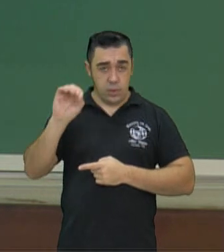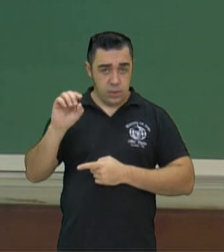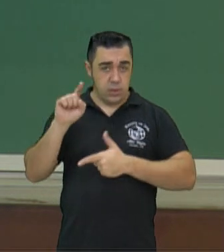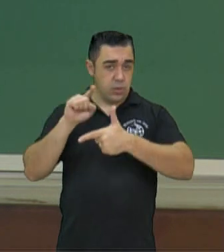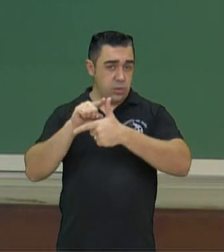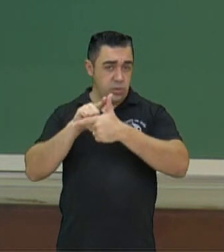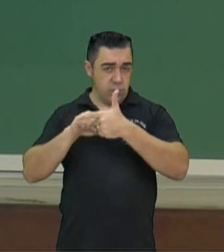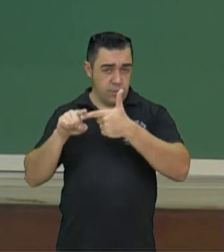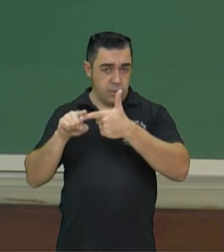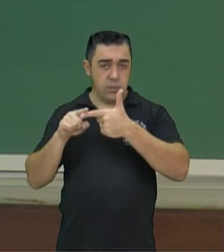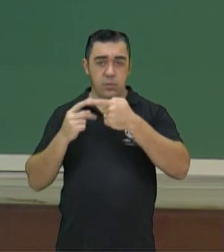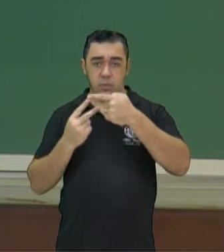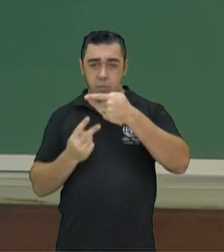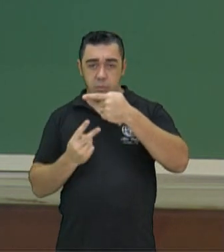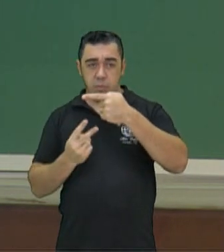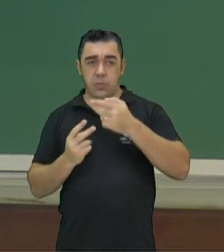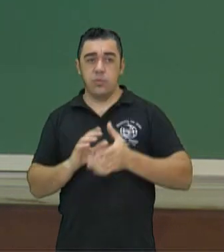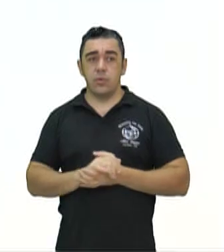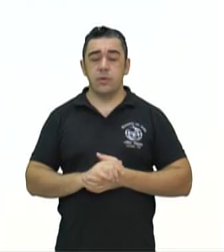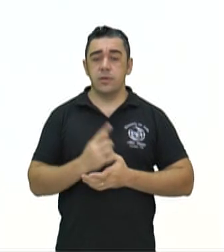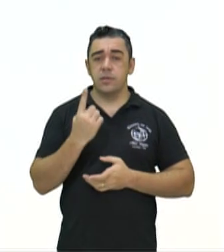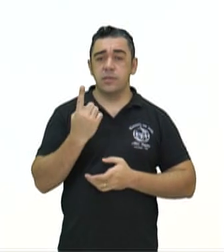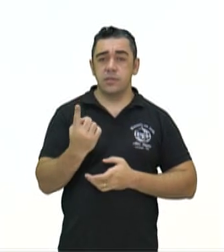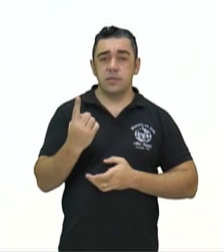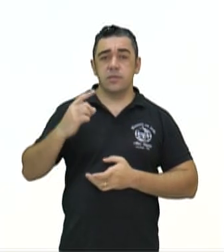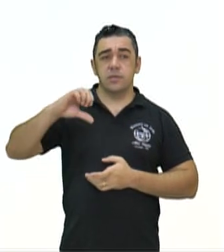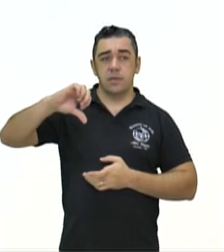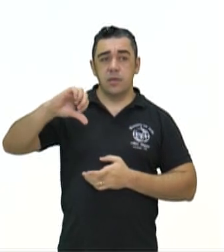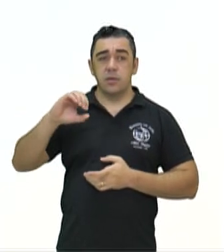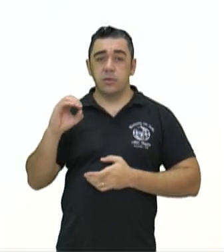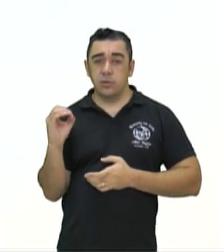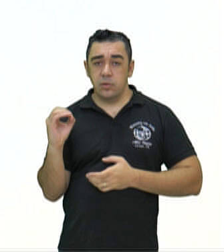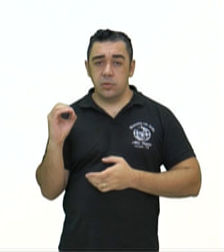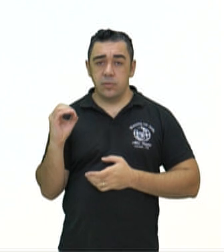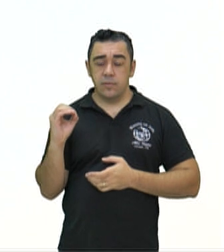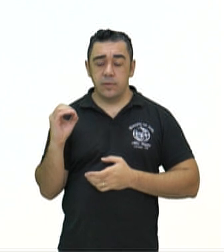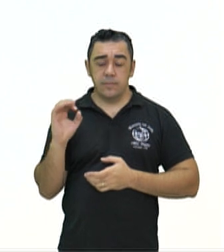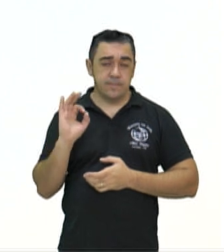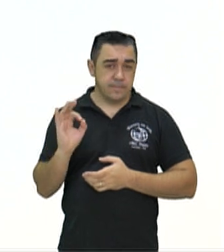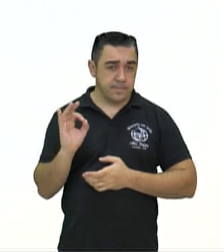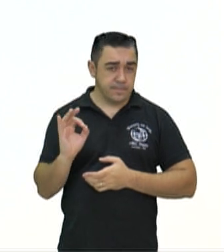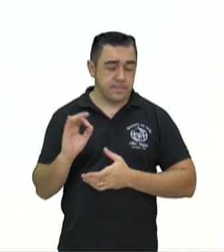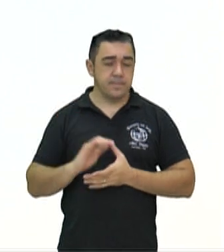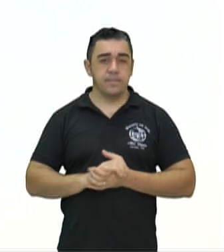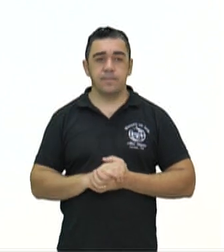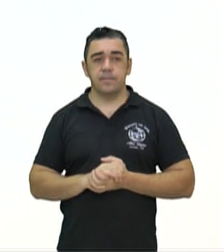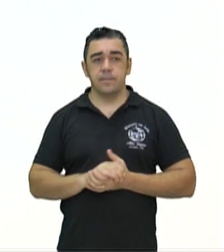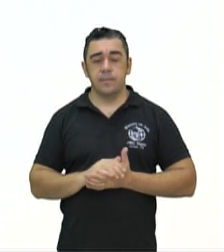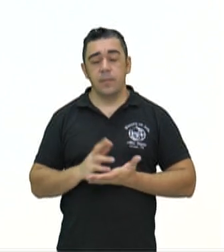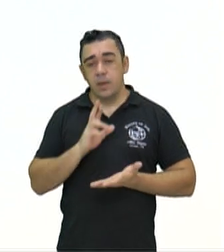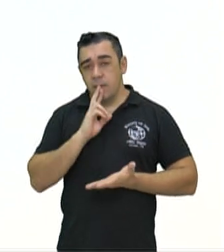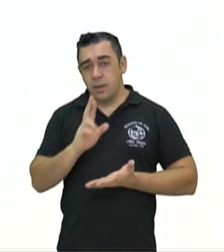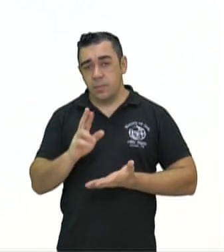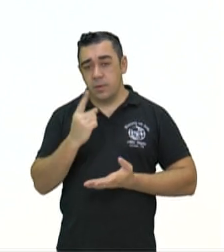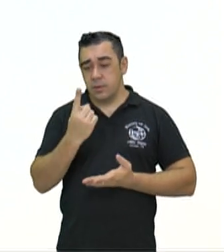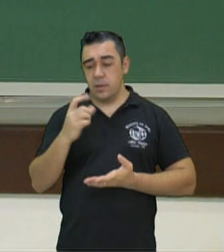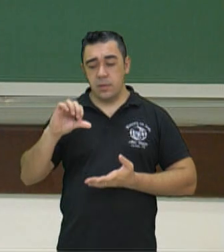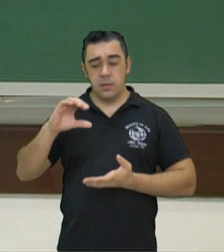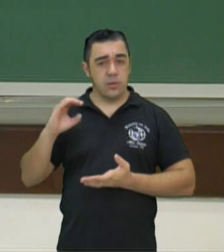380. 380 divididos por 2 é igual a 190. Então, nossa resposta